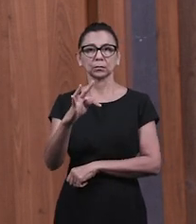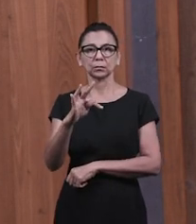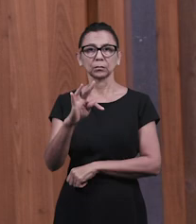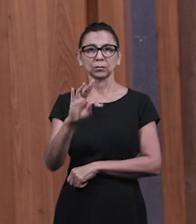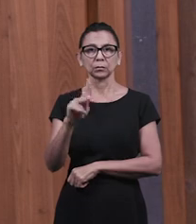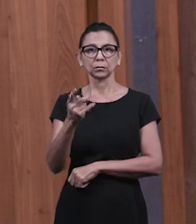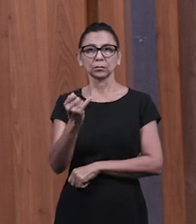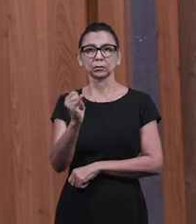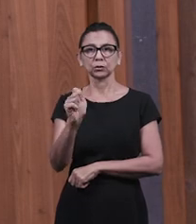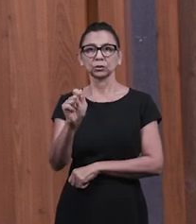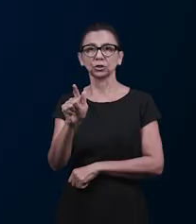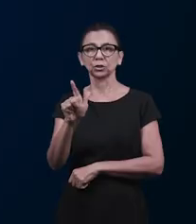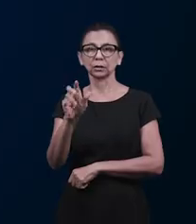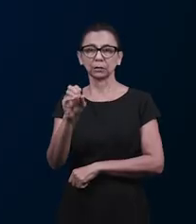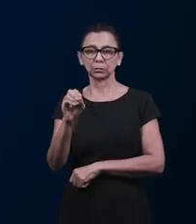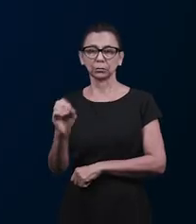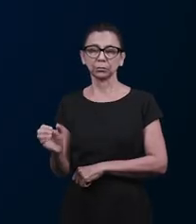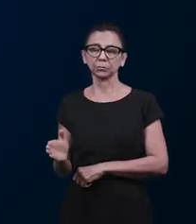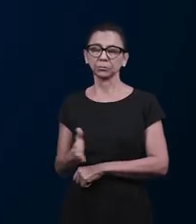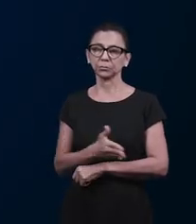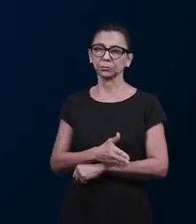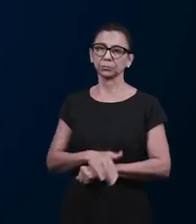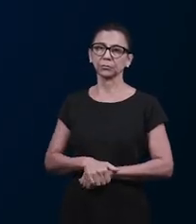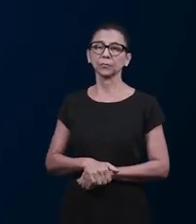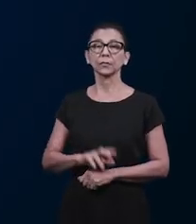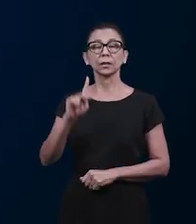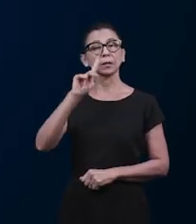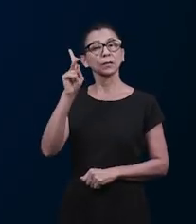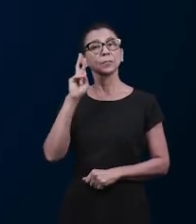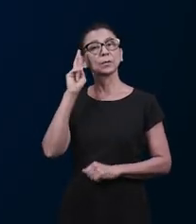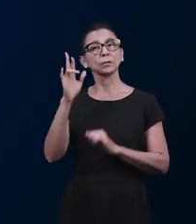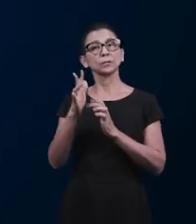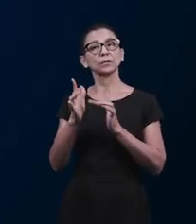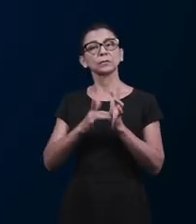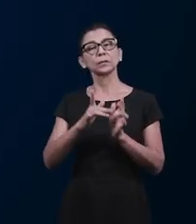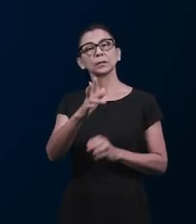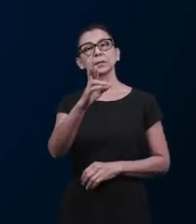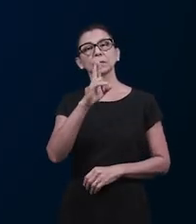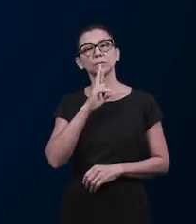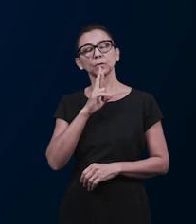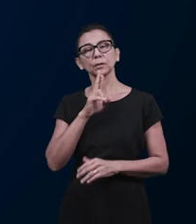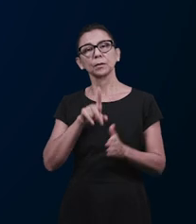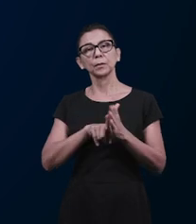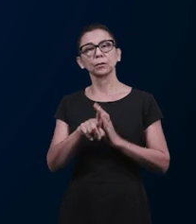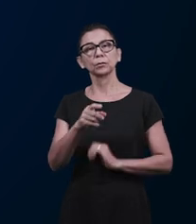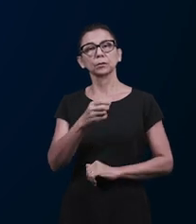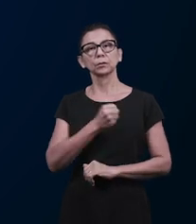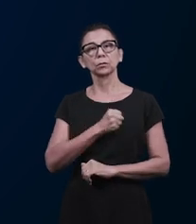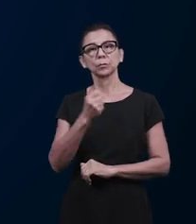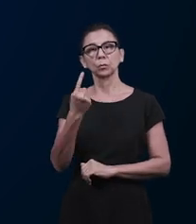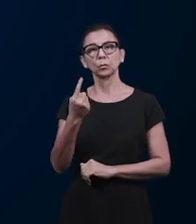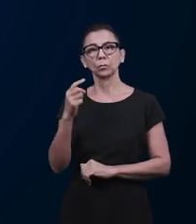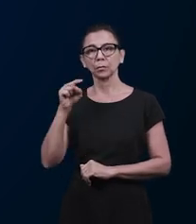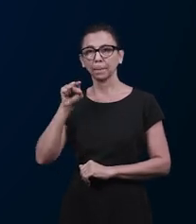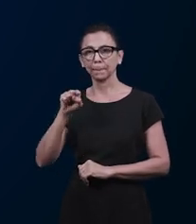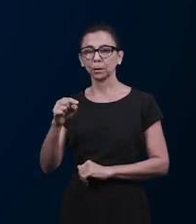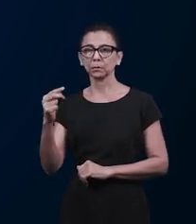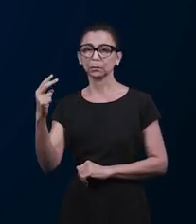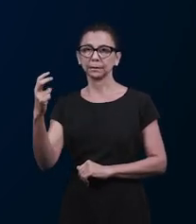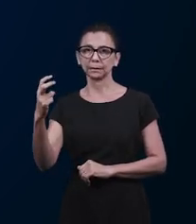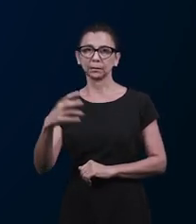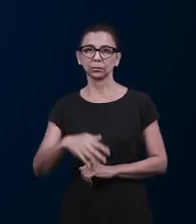a paz do Senhor Jesus. Irmãos, a paz do Senhor. Eu vou responder a pergunta 1.5, direcionada aos diáconos